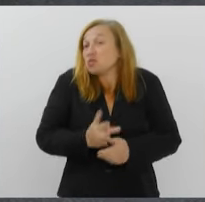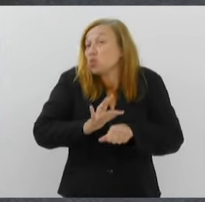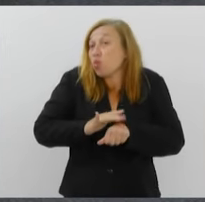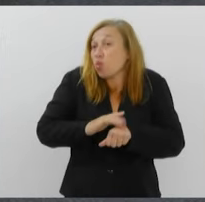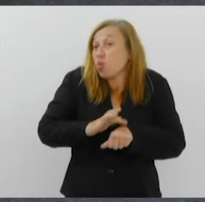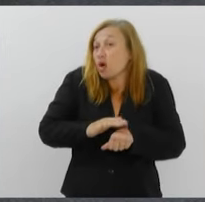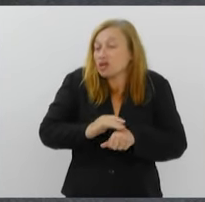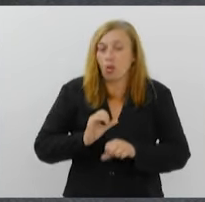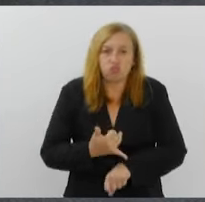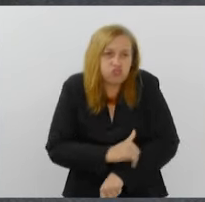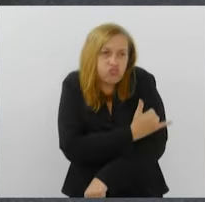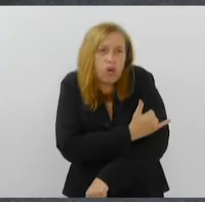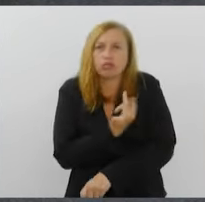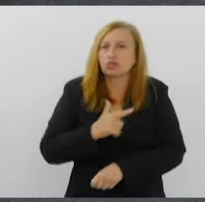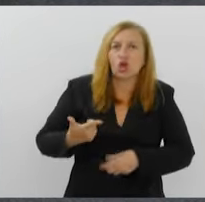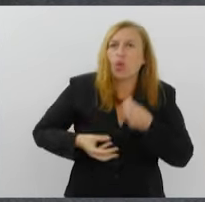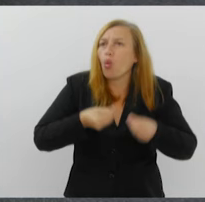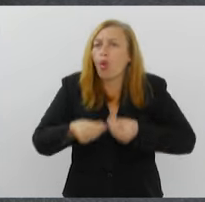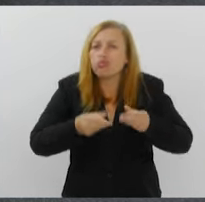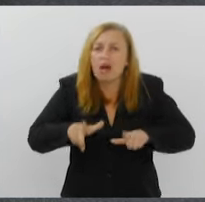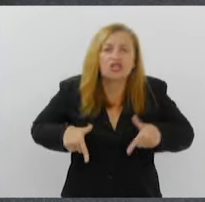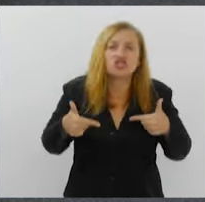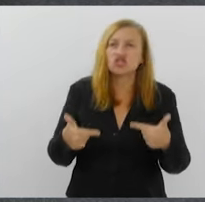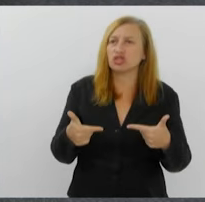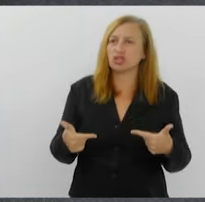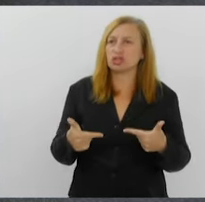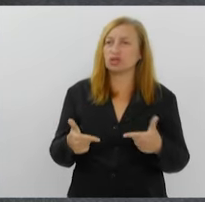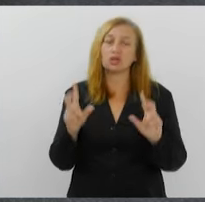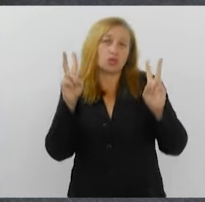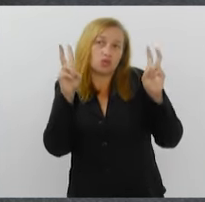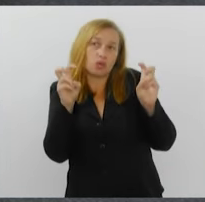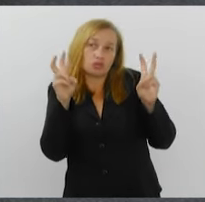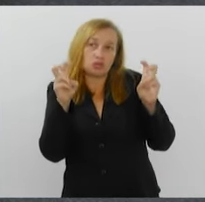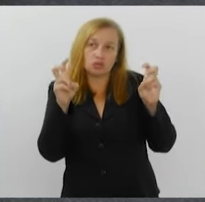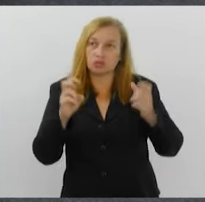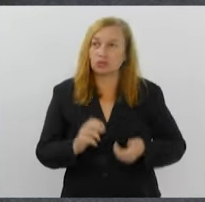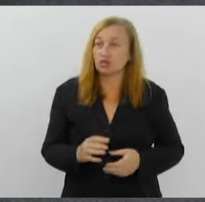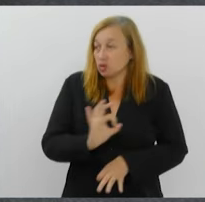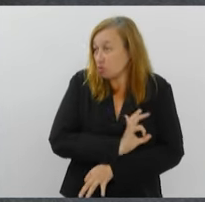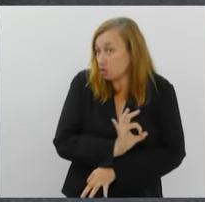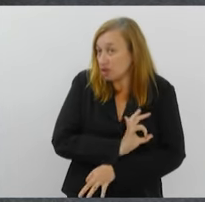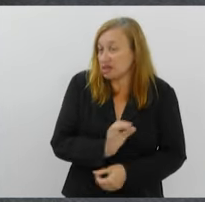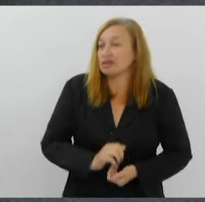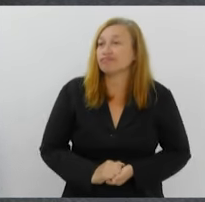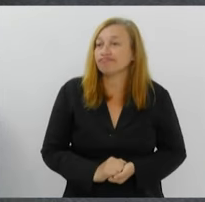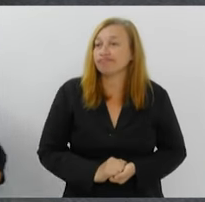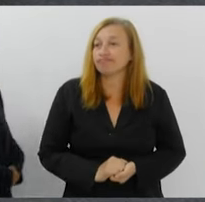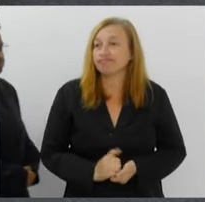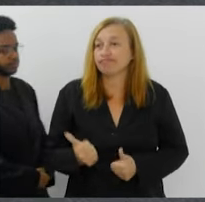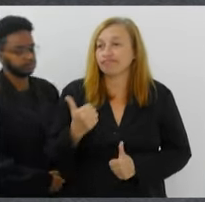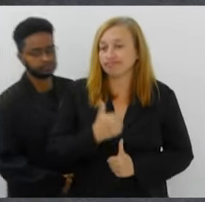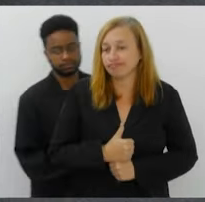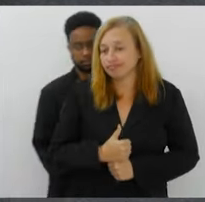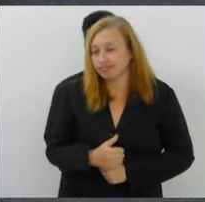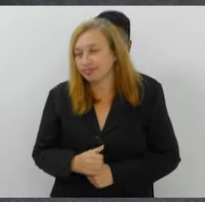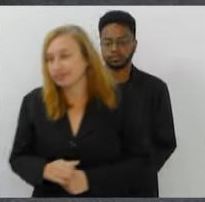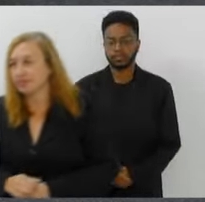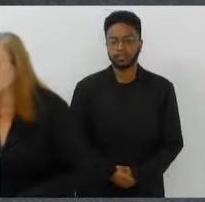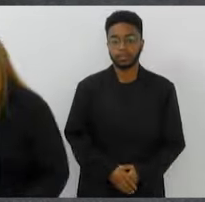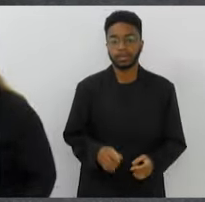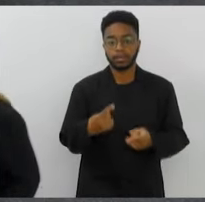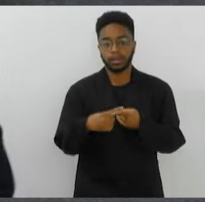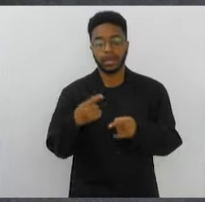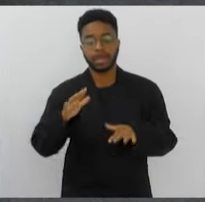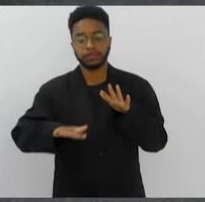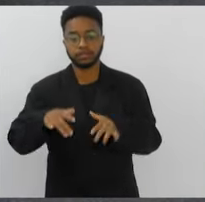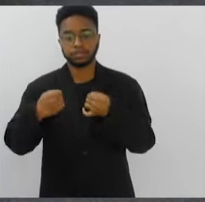com uma doença, obeso, e aí não tem como agir num caso de de polícia, né, que ele às vezes tem que correr e